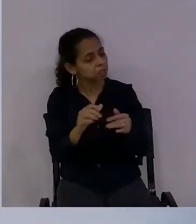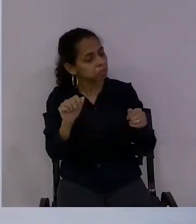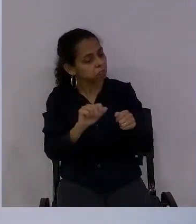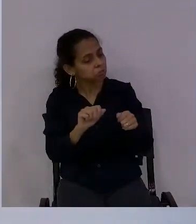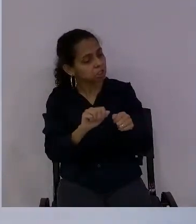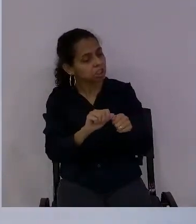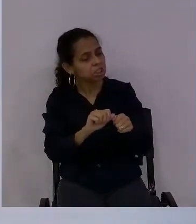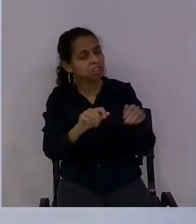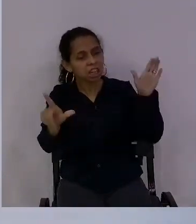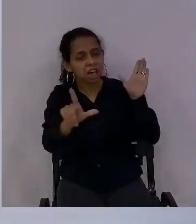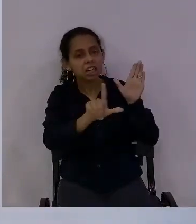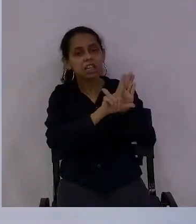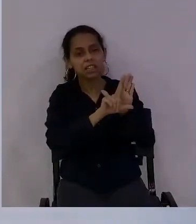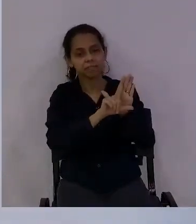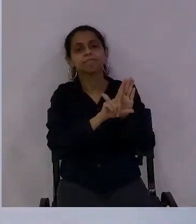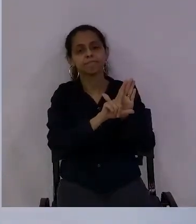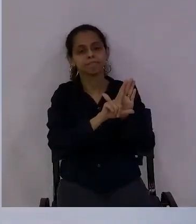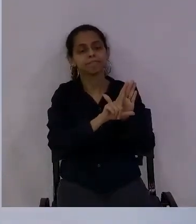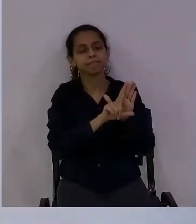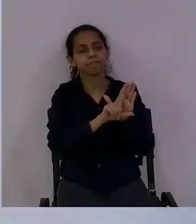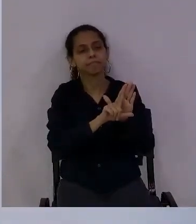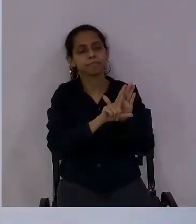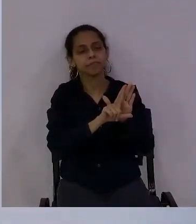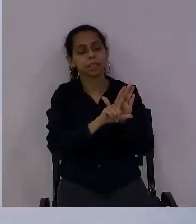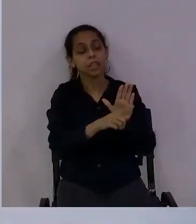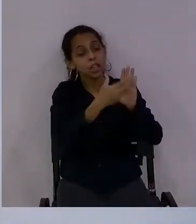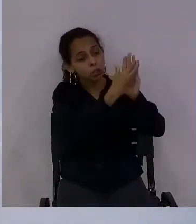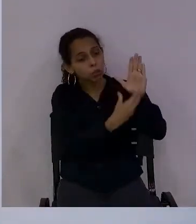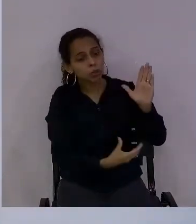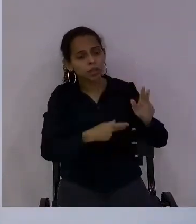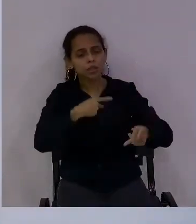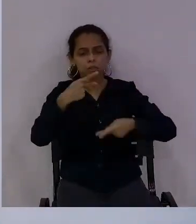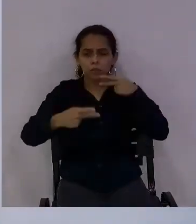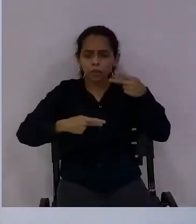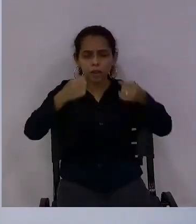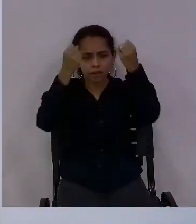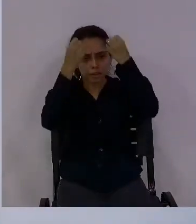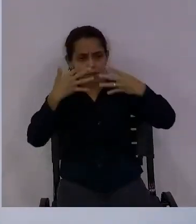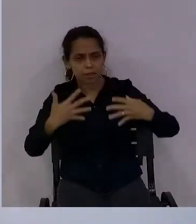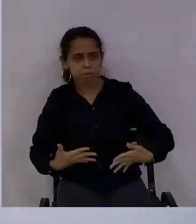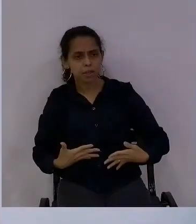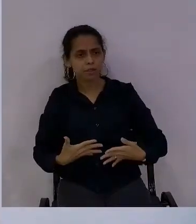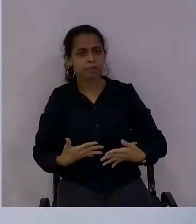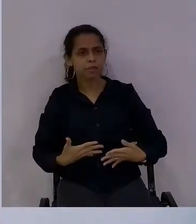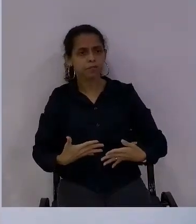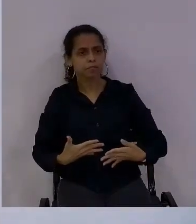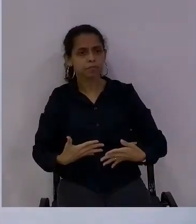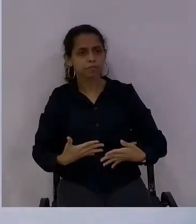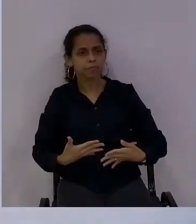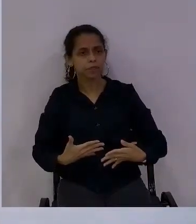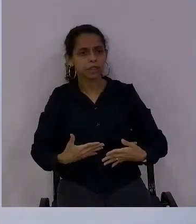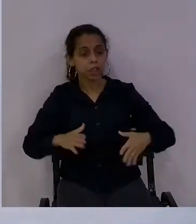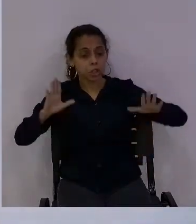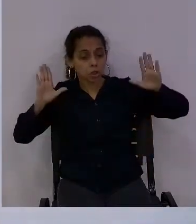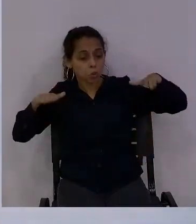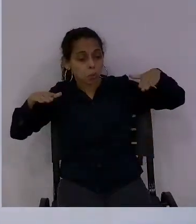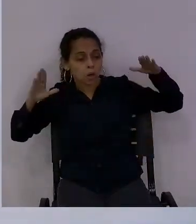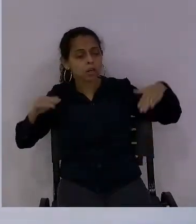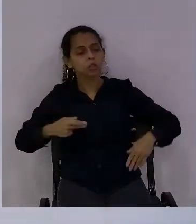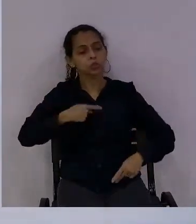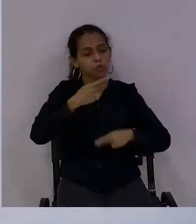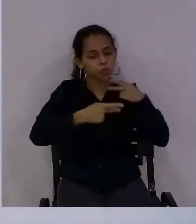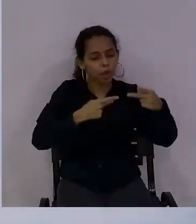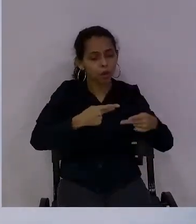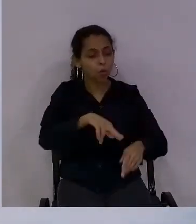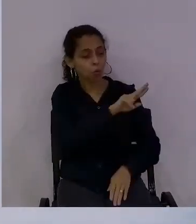foi dado também o seu nome. E diz o texto, conforme havia sido anunciado pelo anjo. Quando lemos o texto de Mateus, capítulo